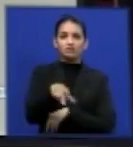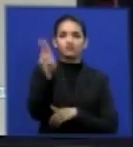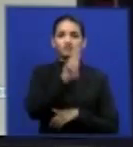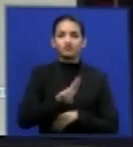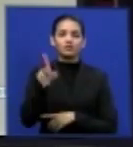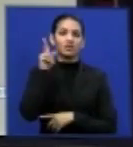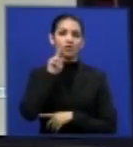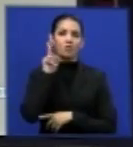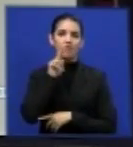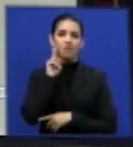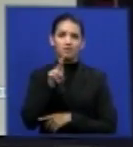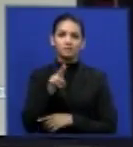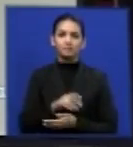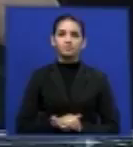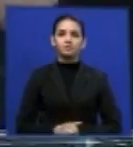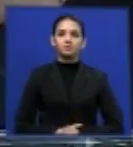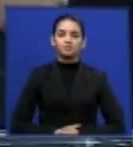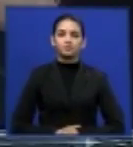uso normal.